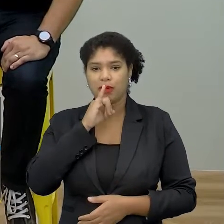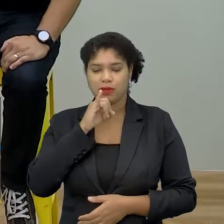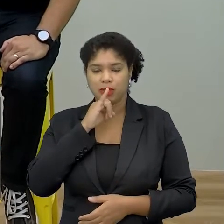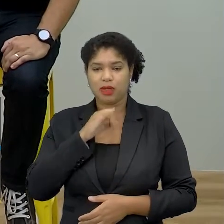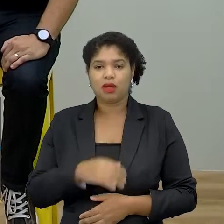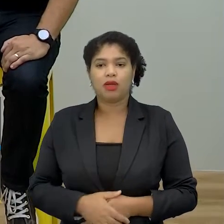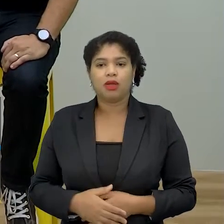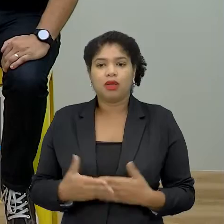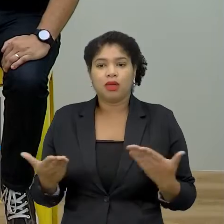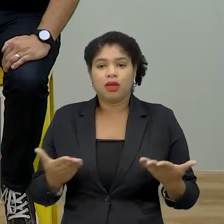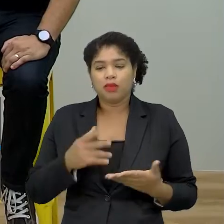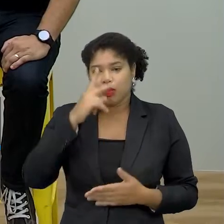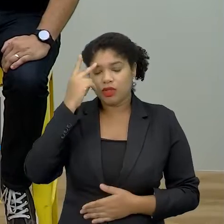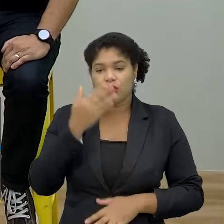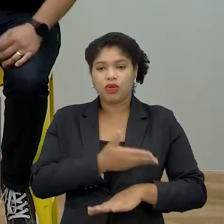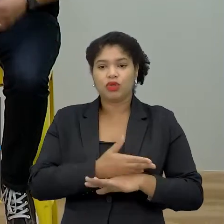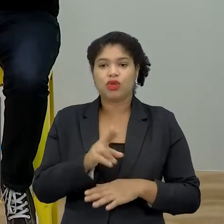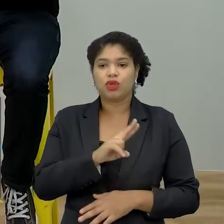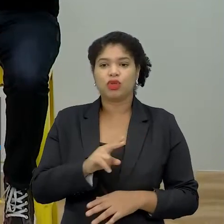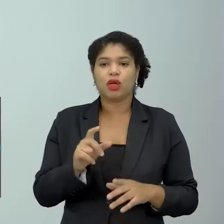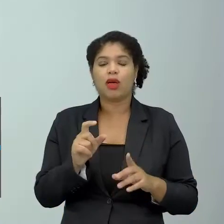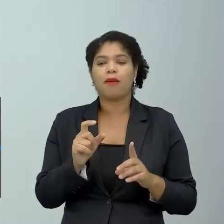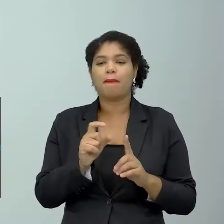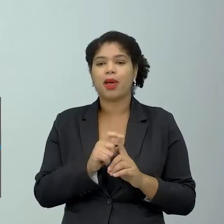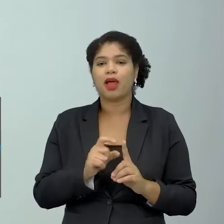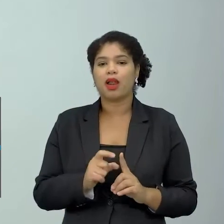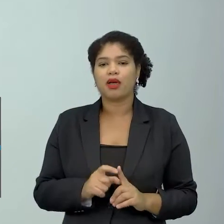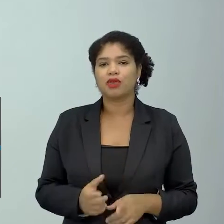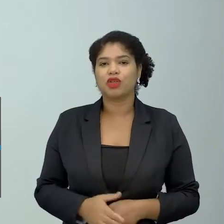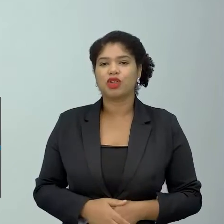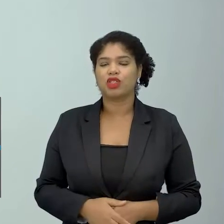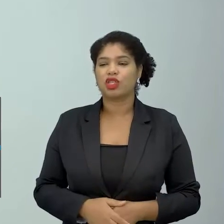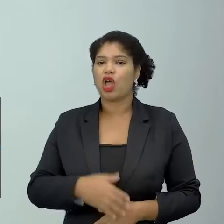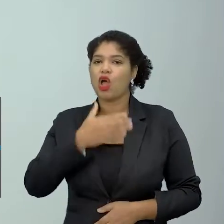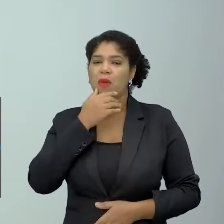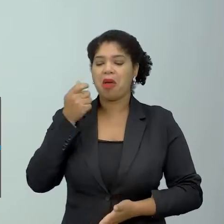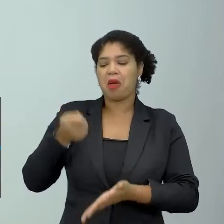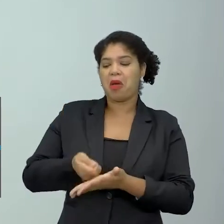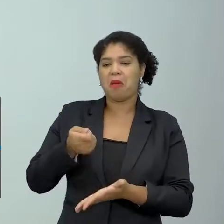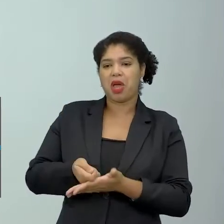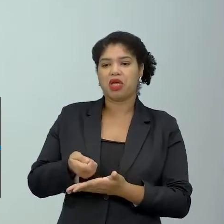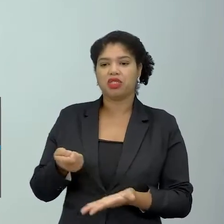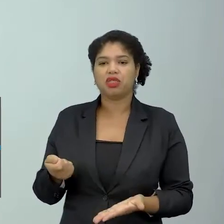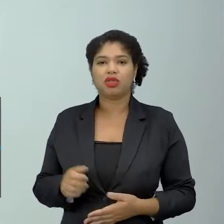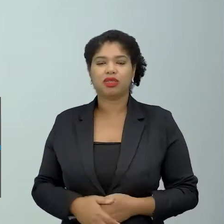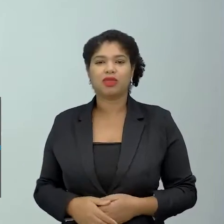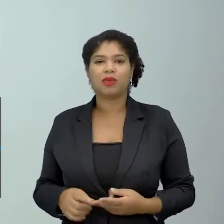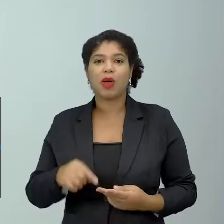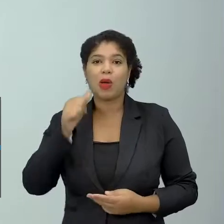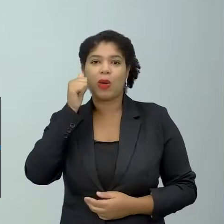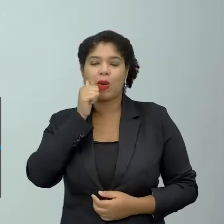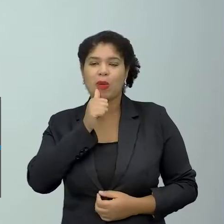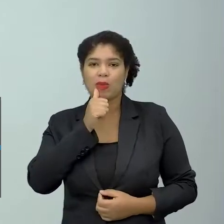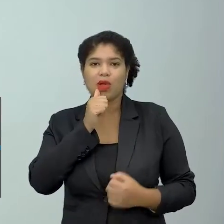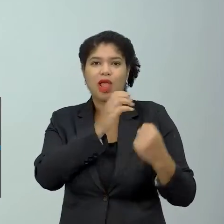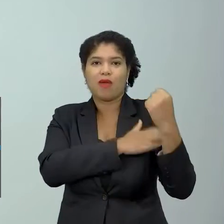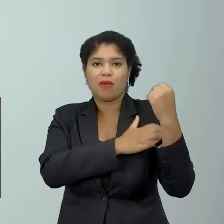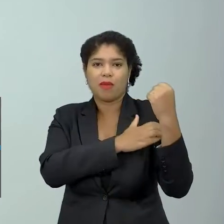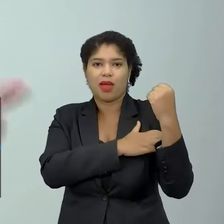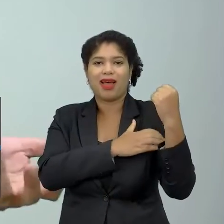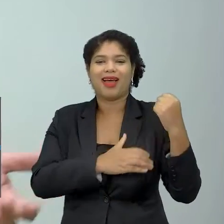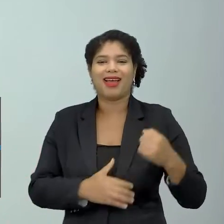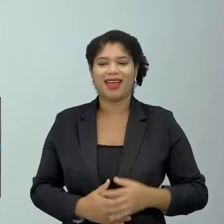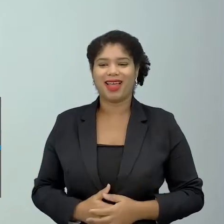gente hoje usa termos como machismo, feminismo, usa alguns termos que antes não